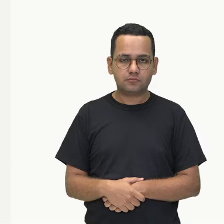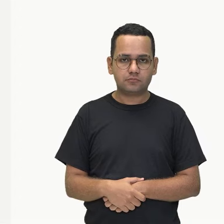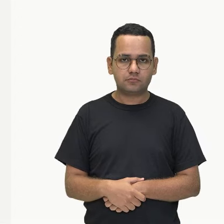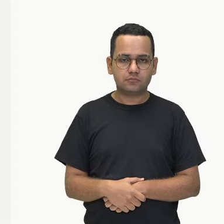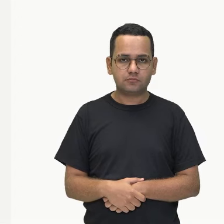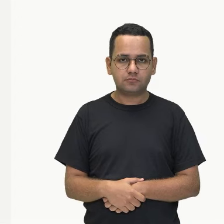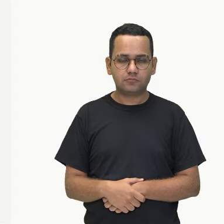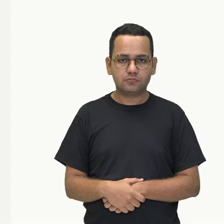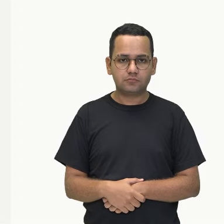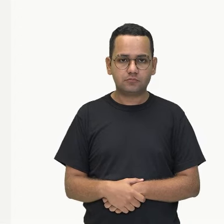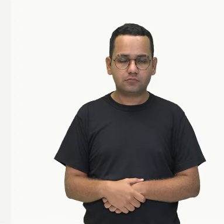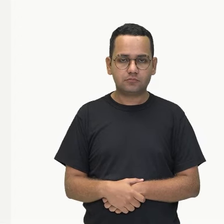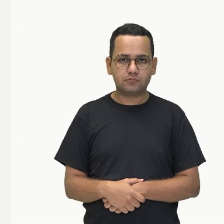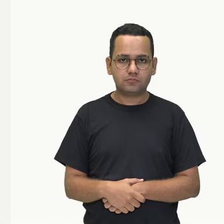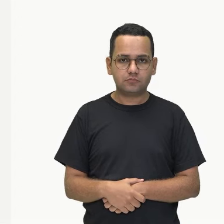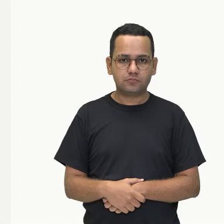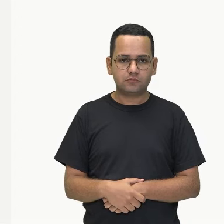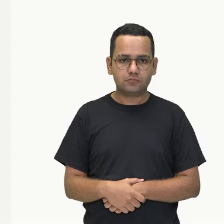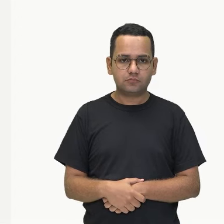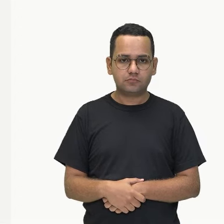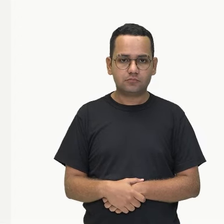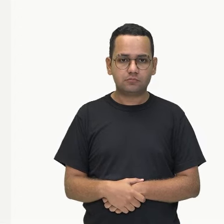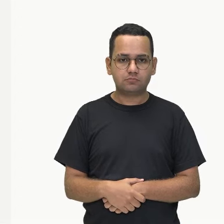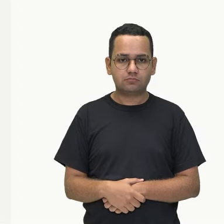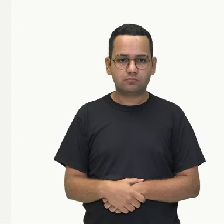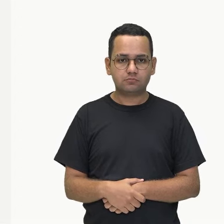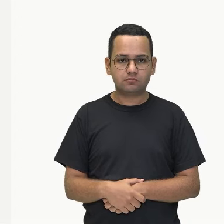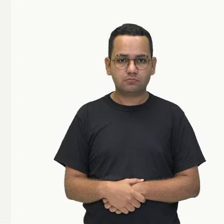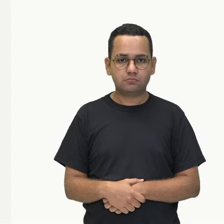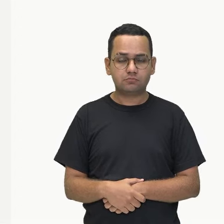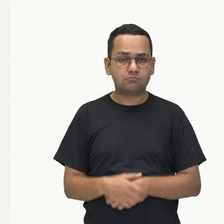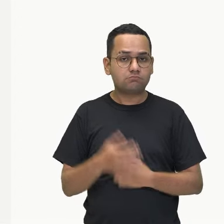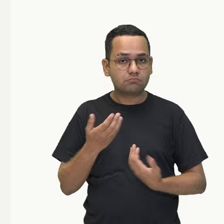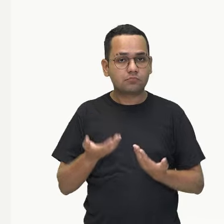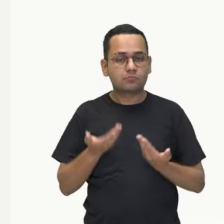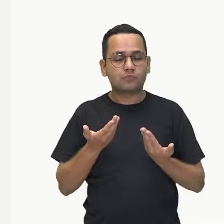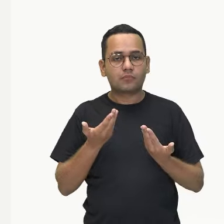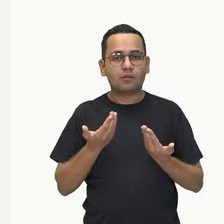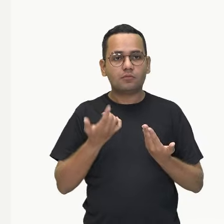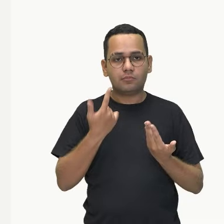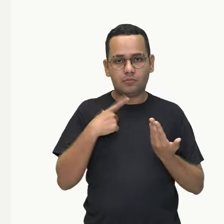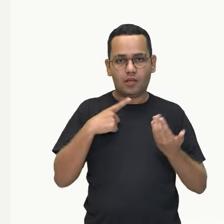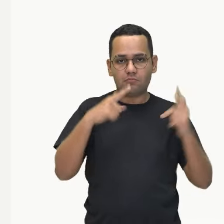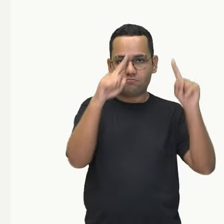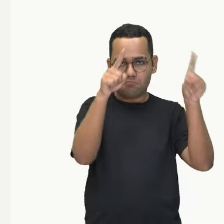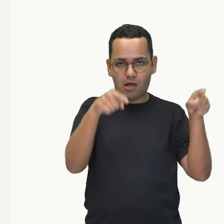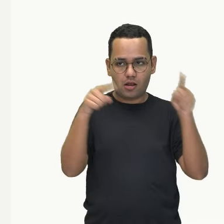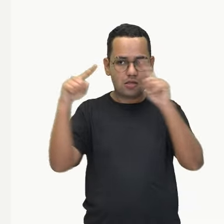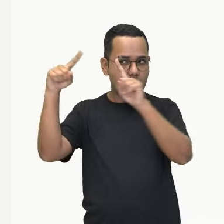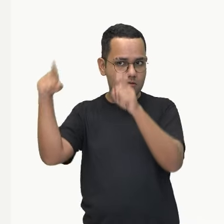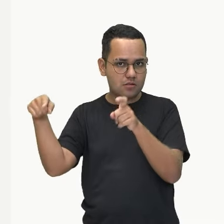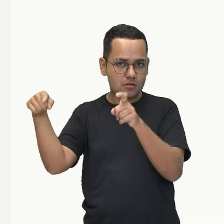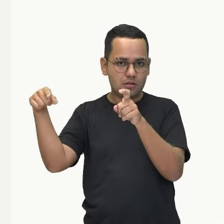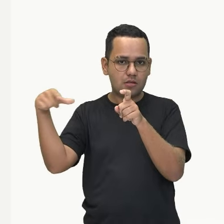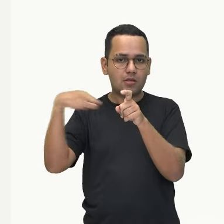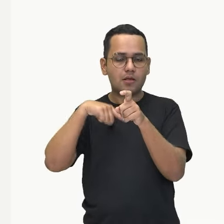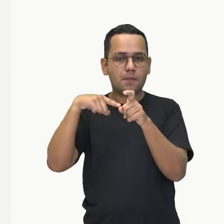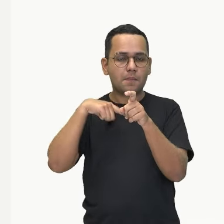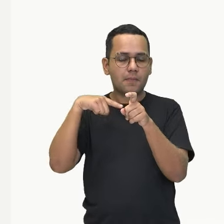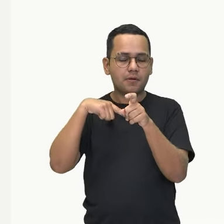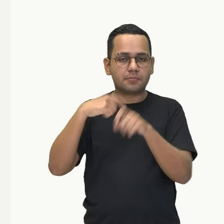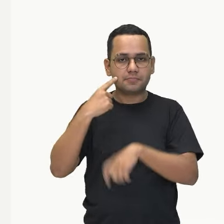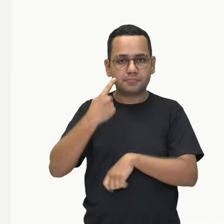nosso polinômio aqui, eu coloquei ele entre parênteses, tudo bem? Para separar um do